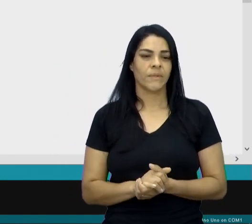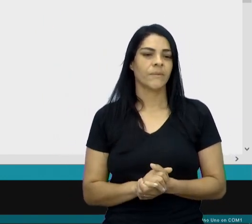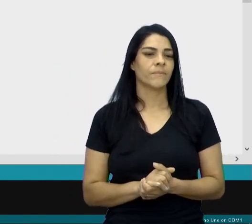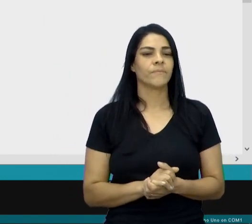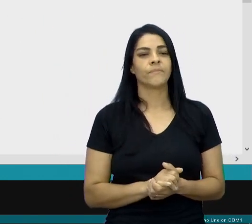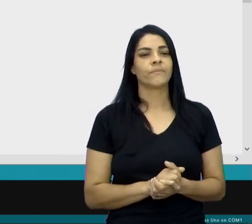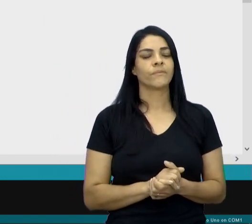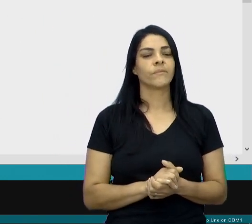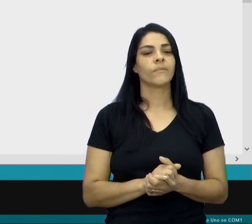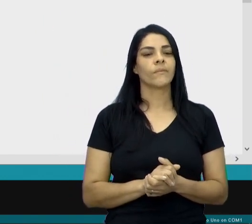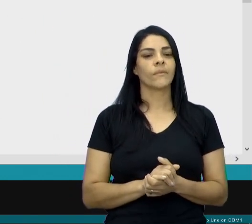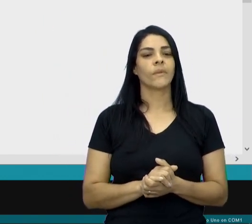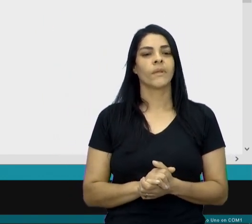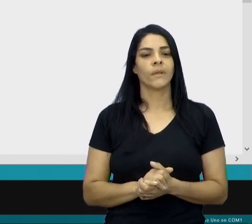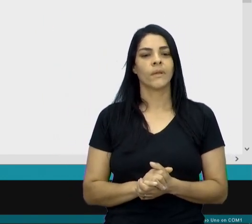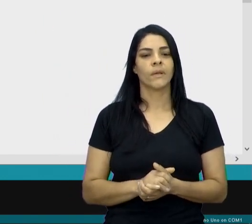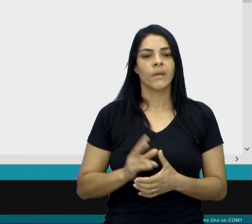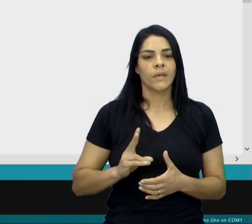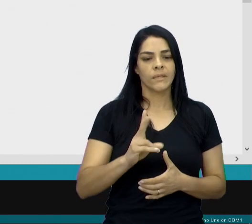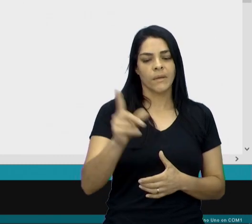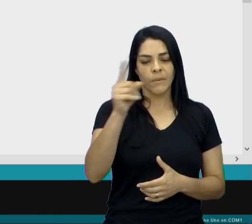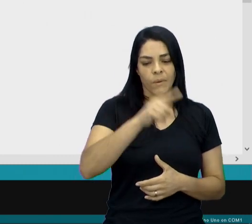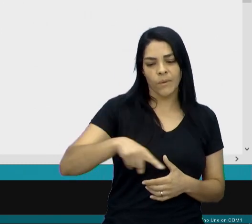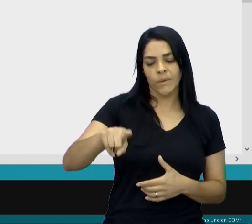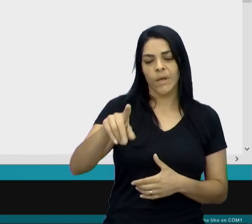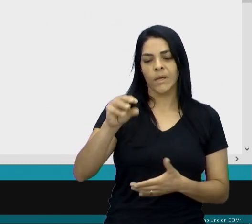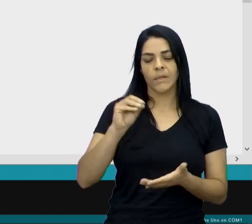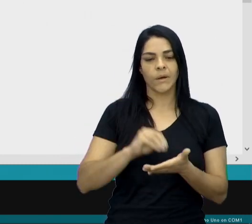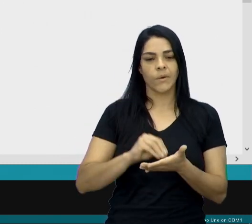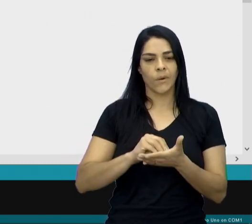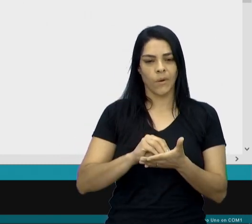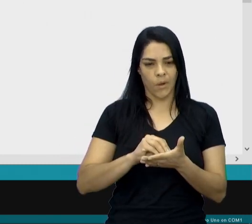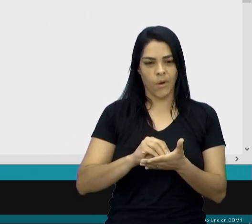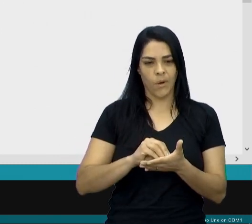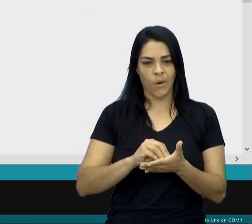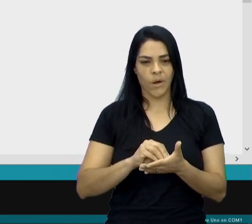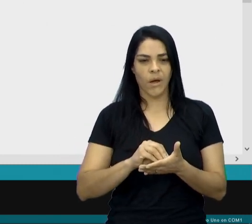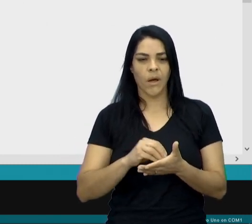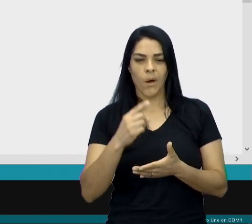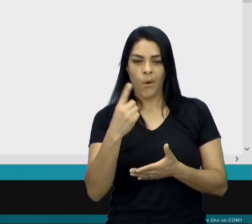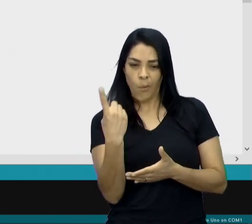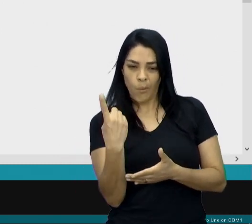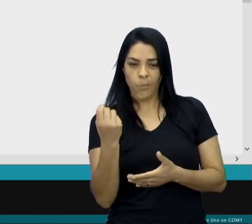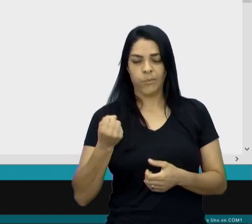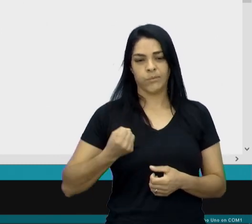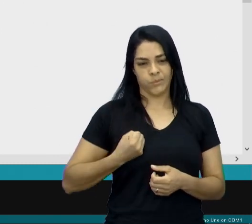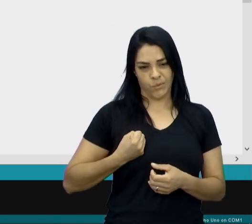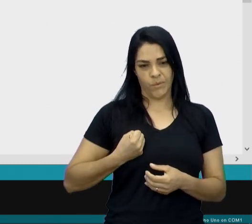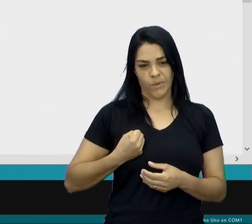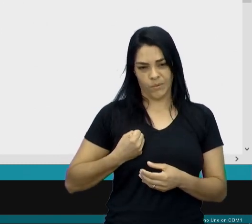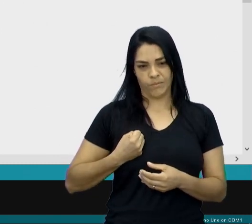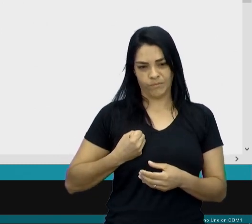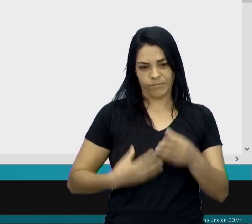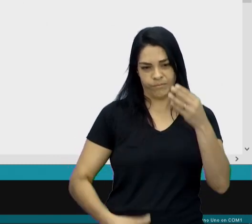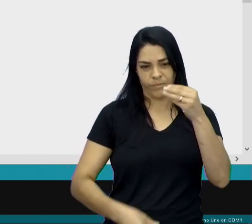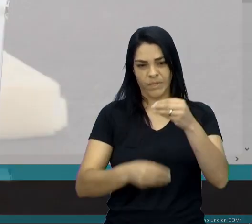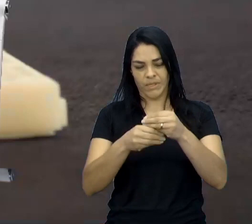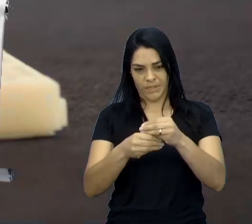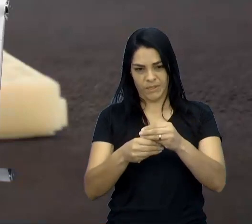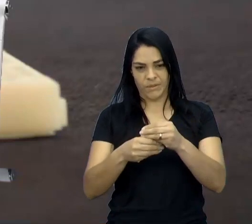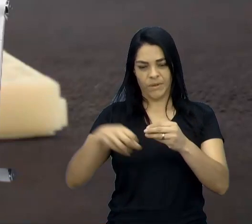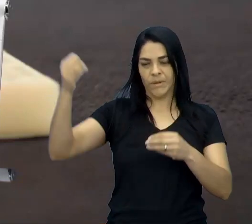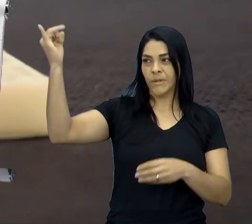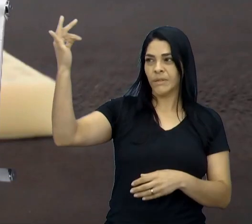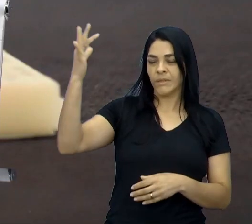está jogando, ela vai acrescentar um número. O que significa isso? Ó, I mais um. Vai acrescentar um LED. Então, acendeu um, vai,